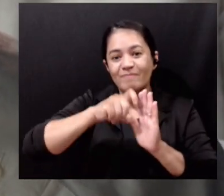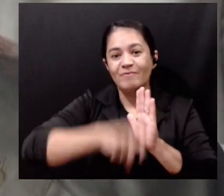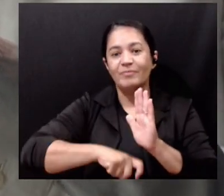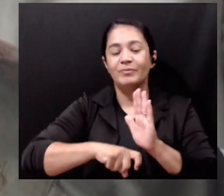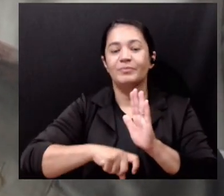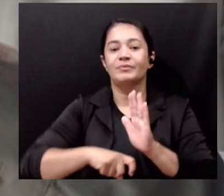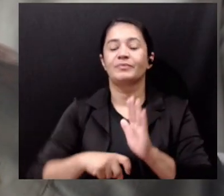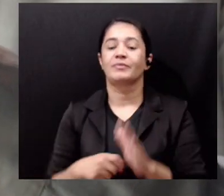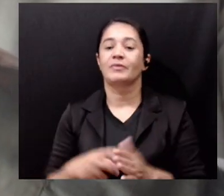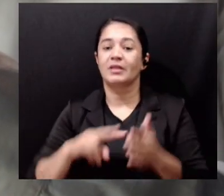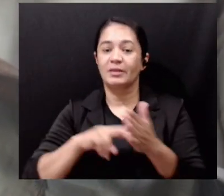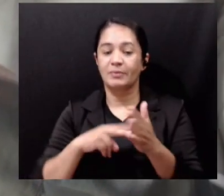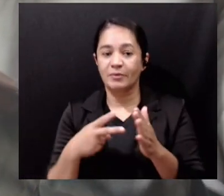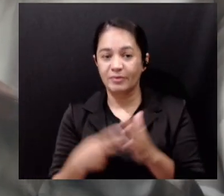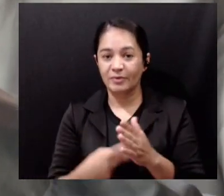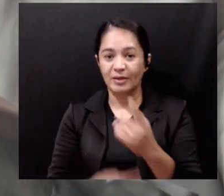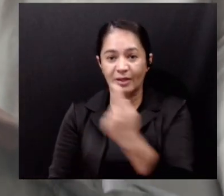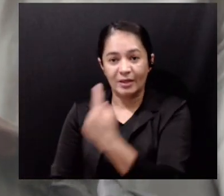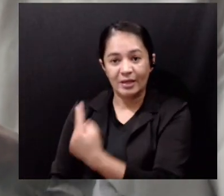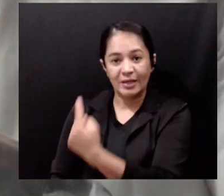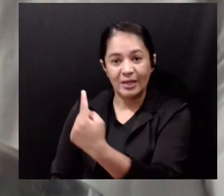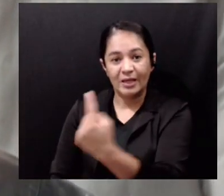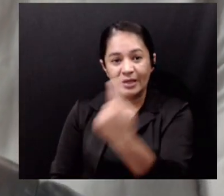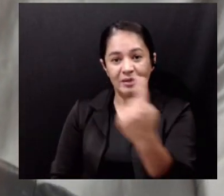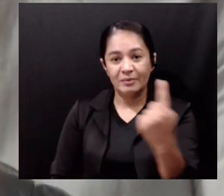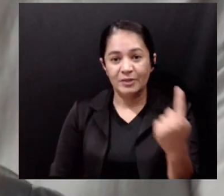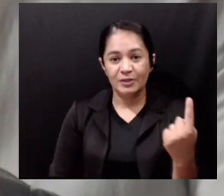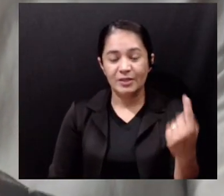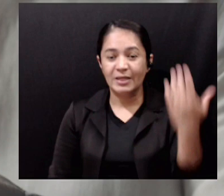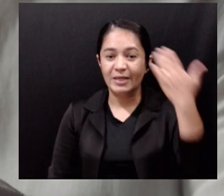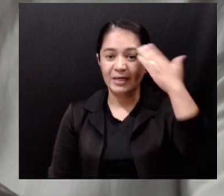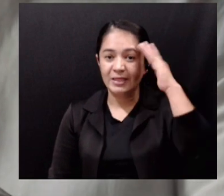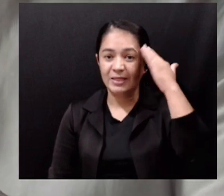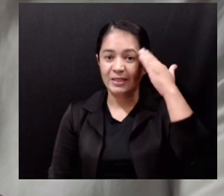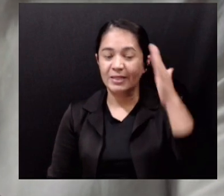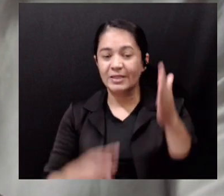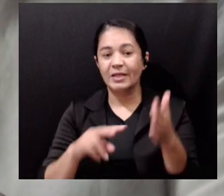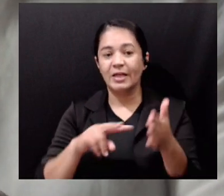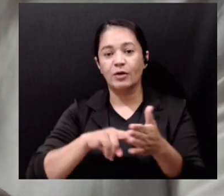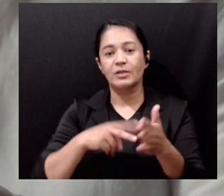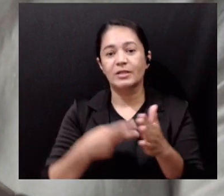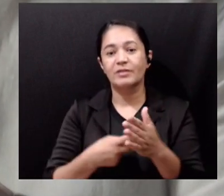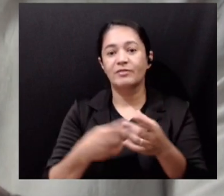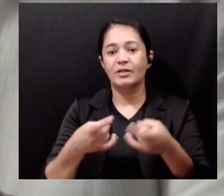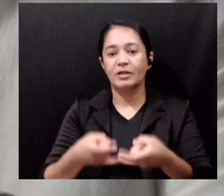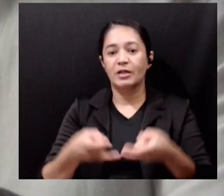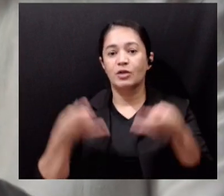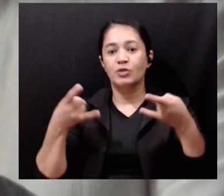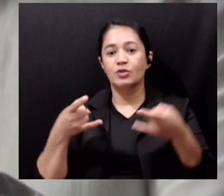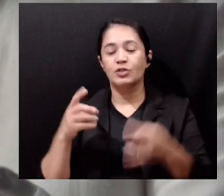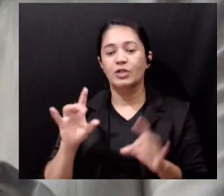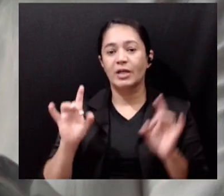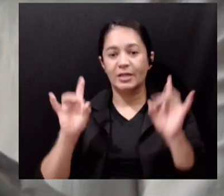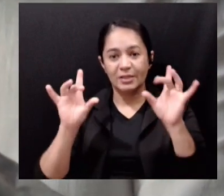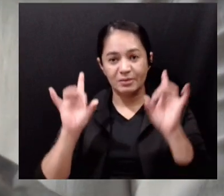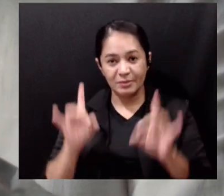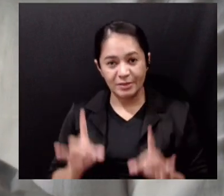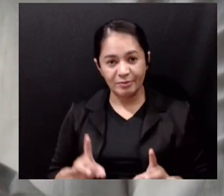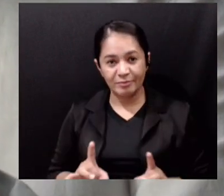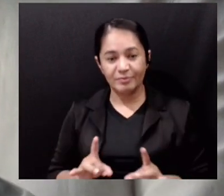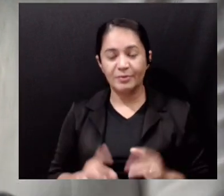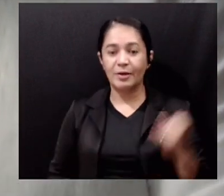cada produto financeiro, entender corretamente o que significa um cheque especial, o que significa uma taxa de juros rotativo, é importante